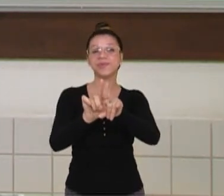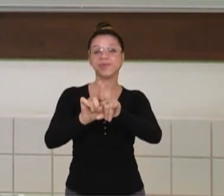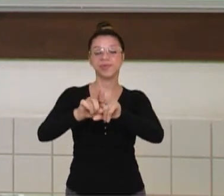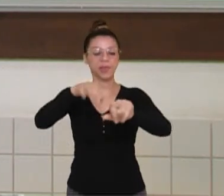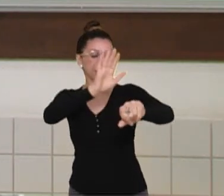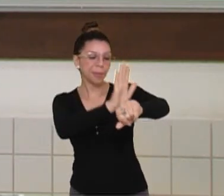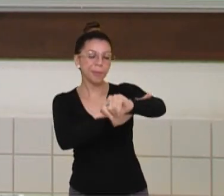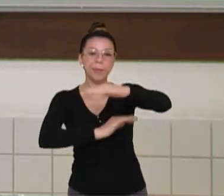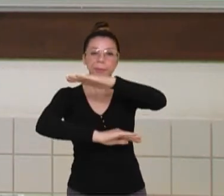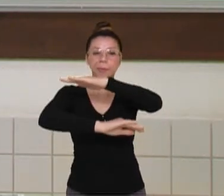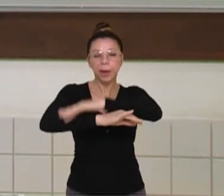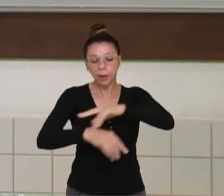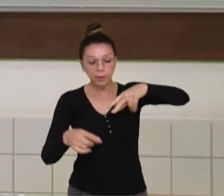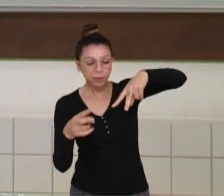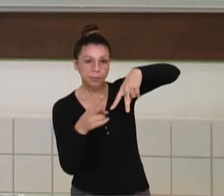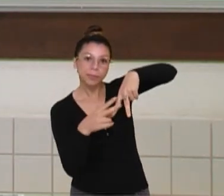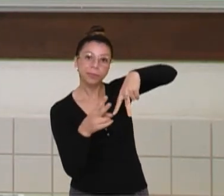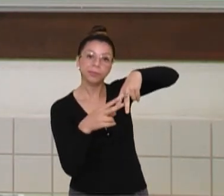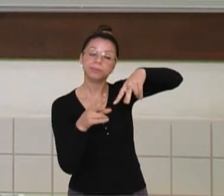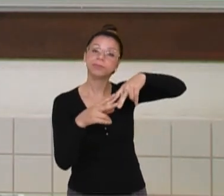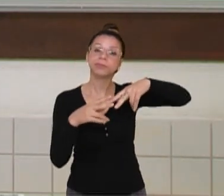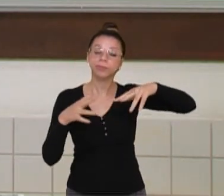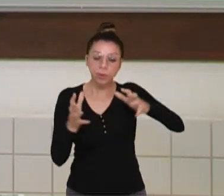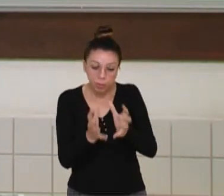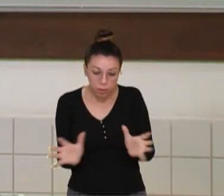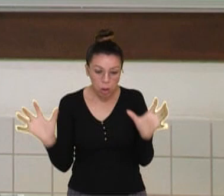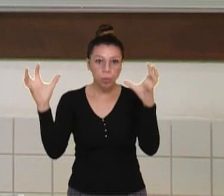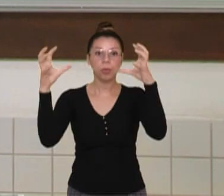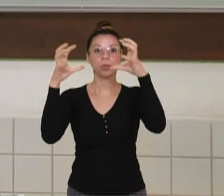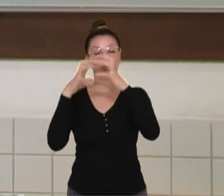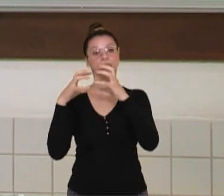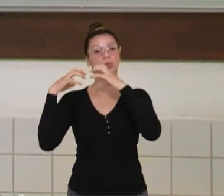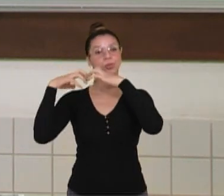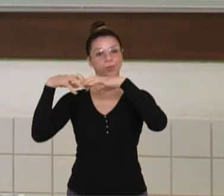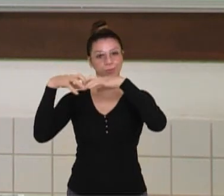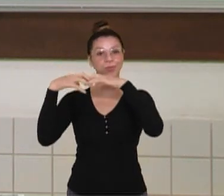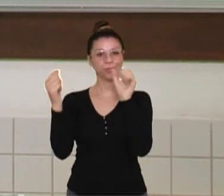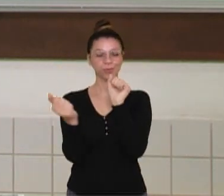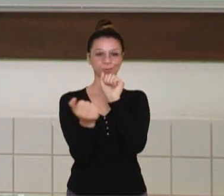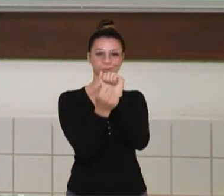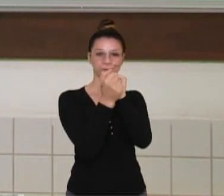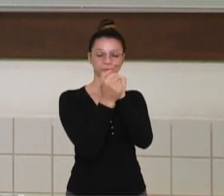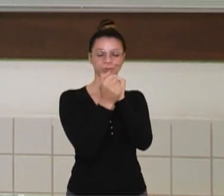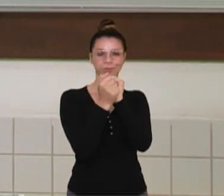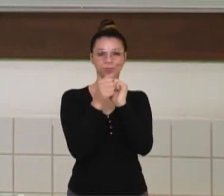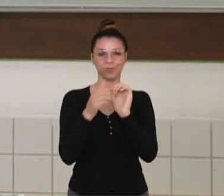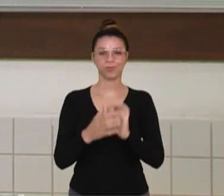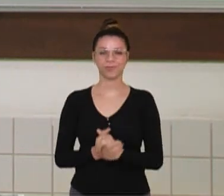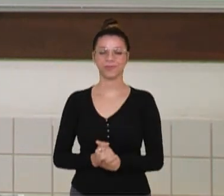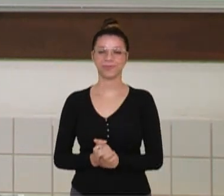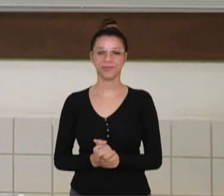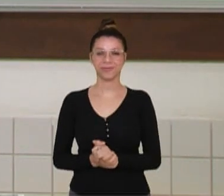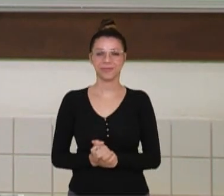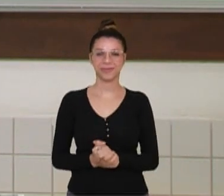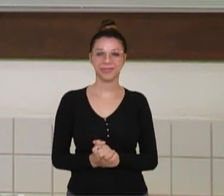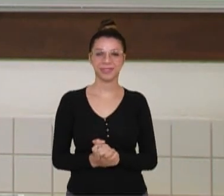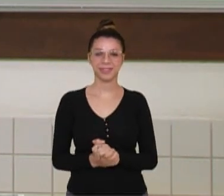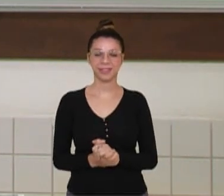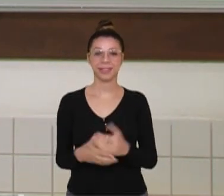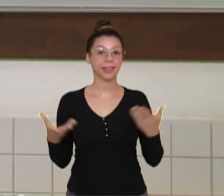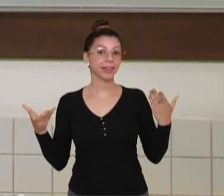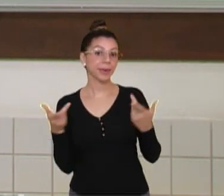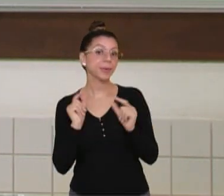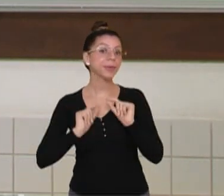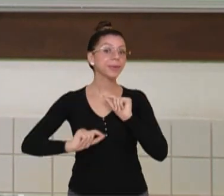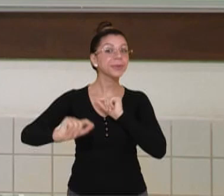braços, tuas pernas peguem e pensem junto, né, com você de uma forma inteira. E